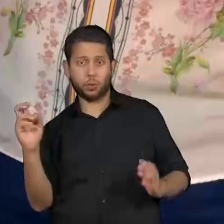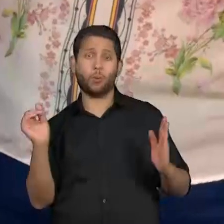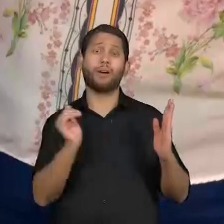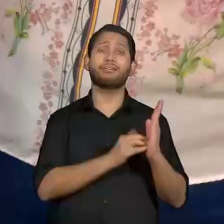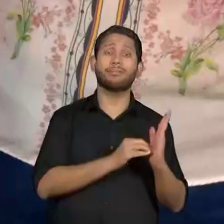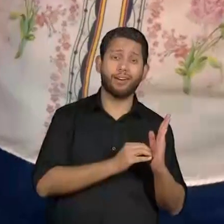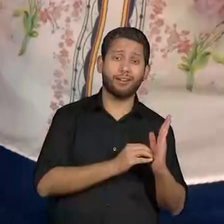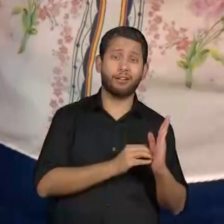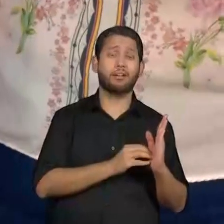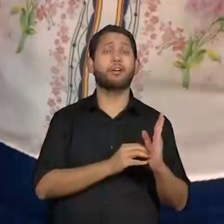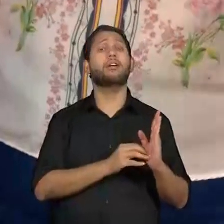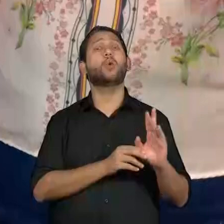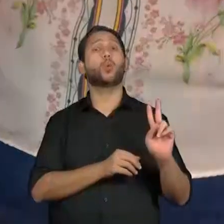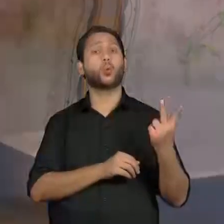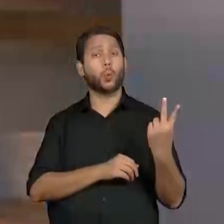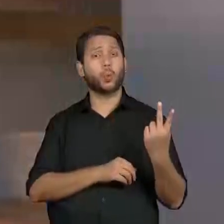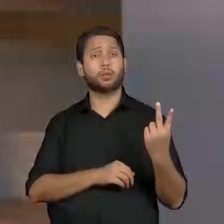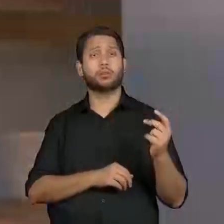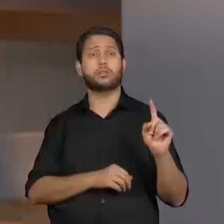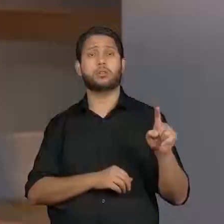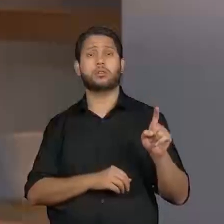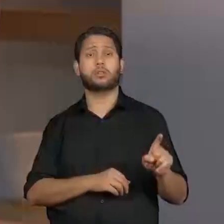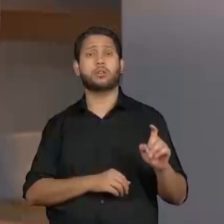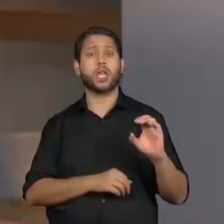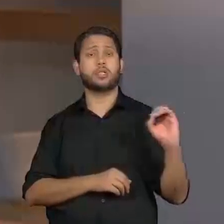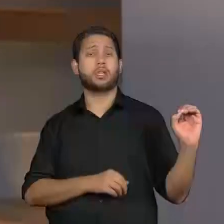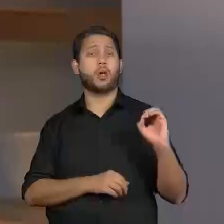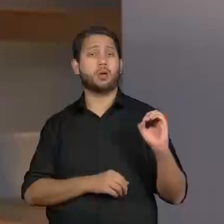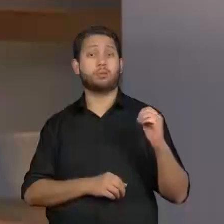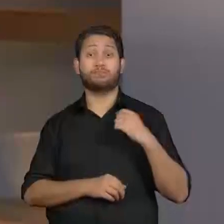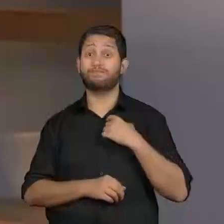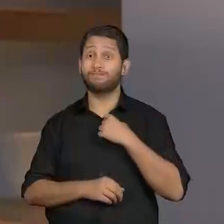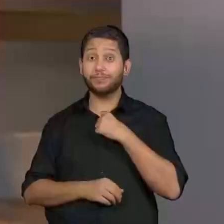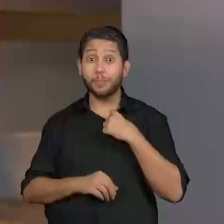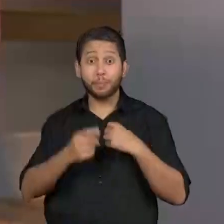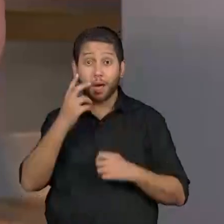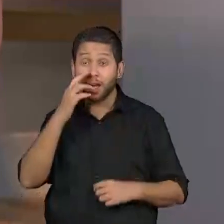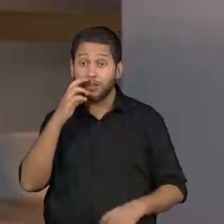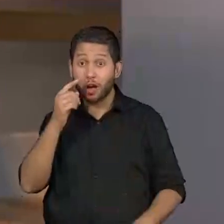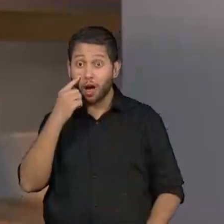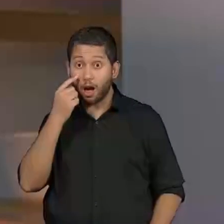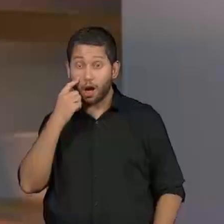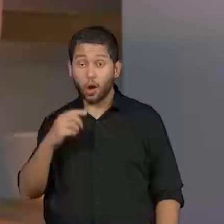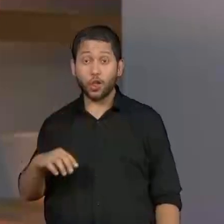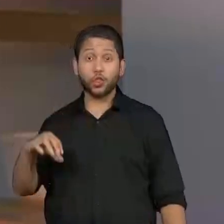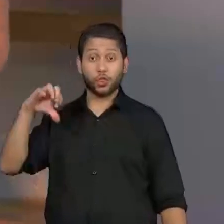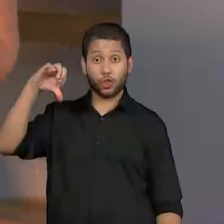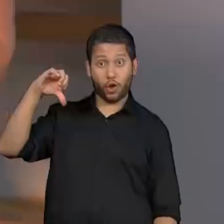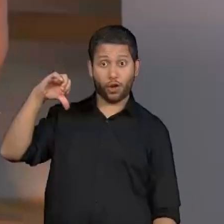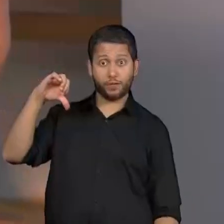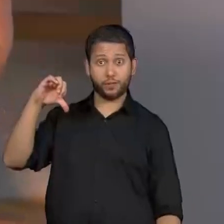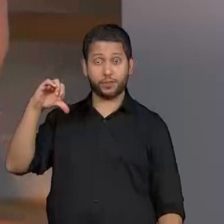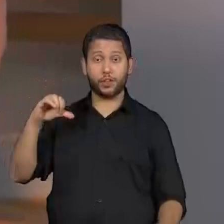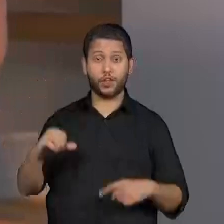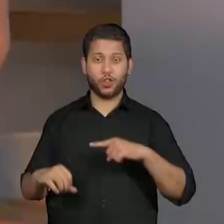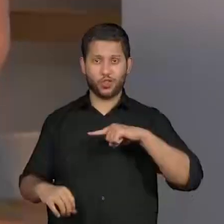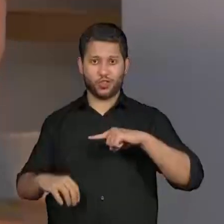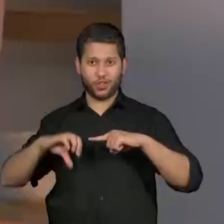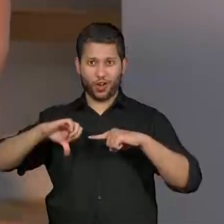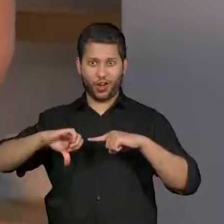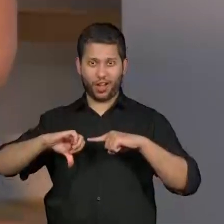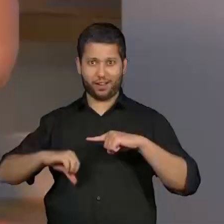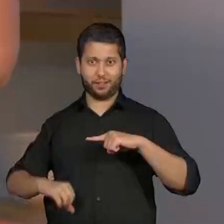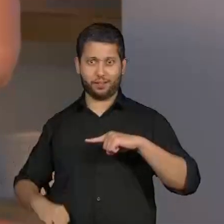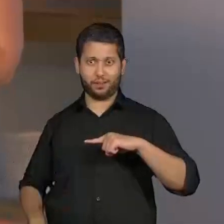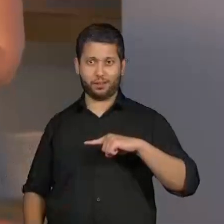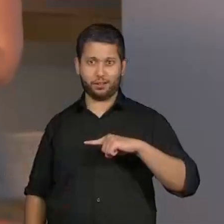girar o ponteiro do minuto e chegar na hora cheia, ele já vai jogar o ponteiro da hora para o